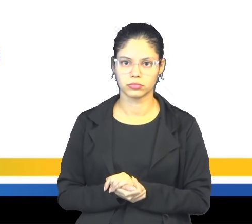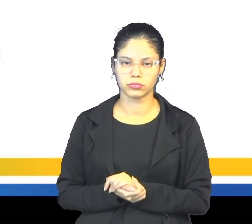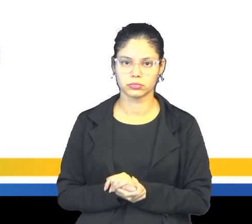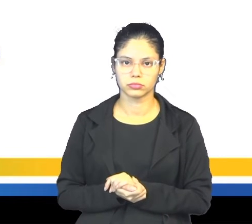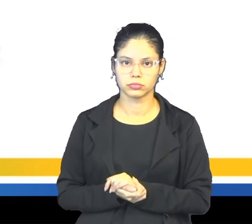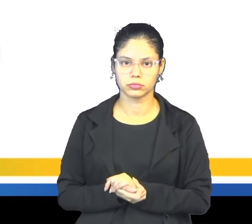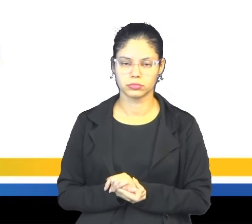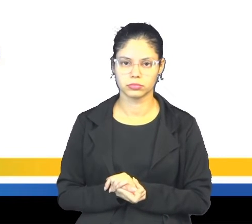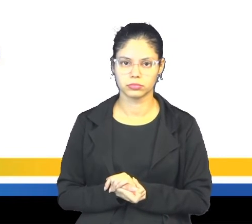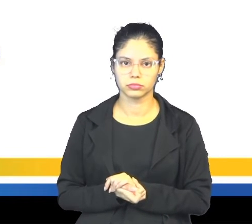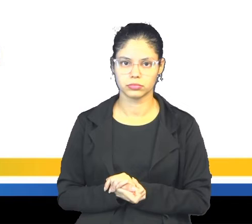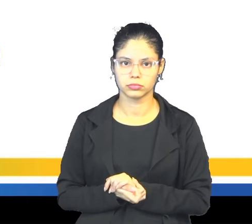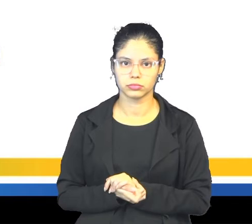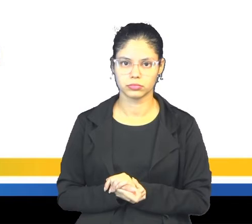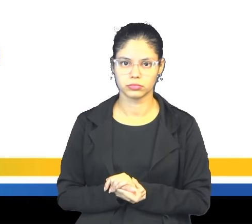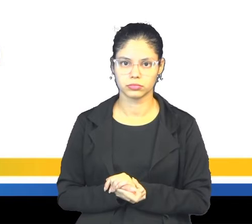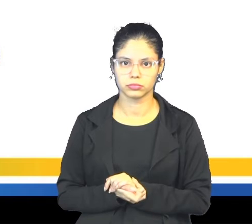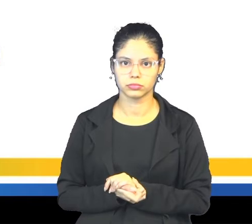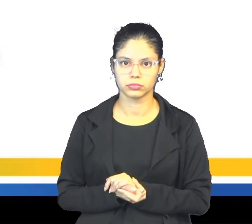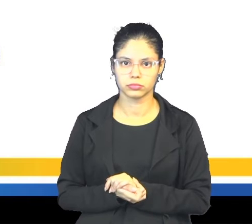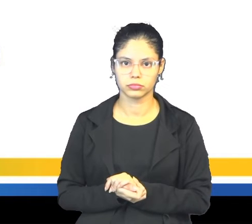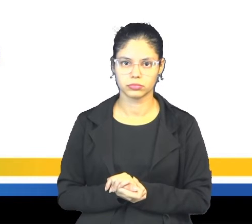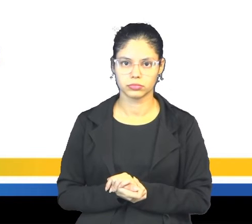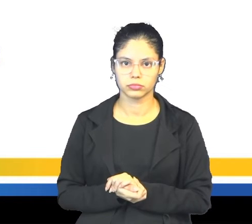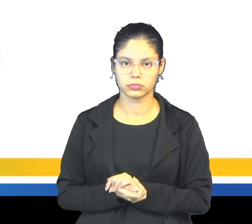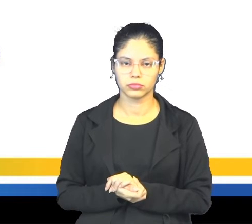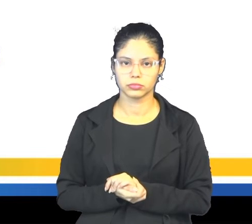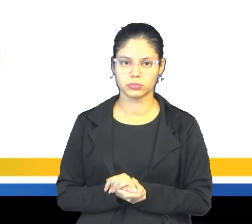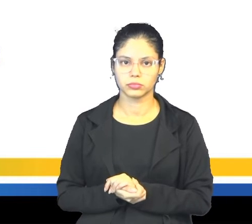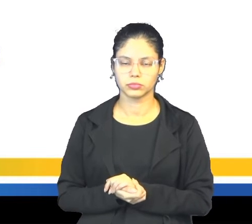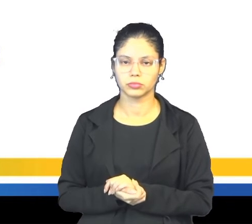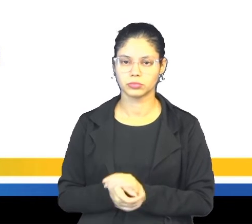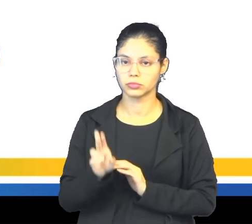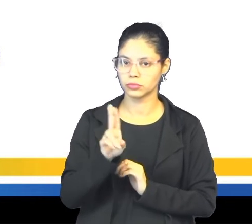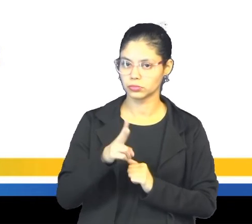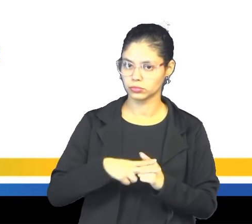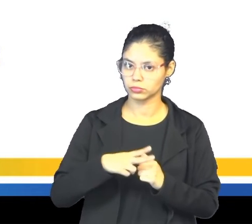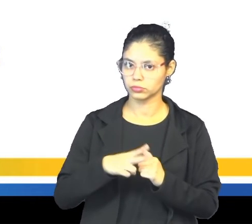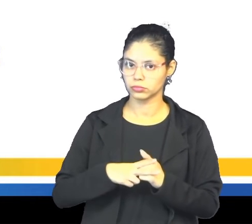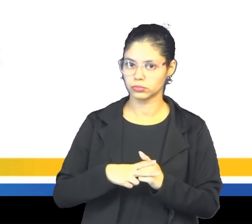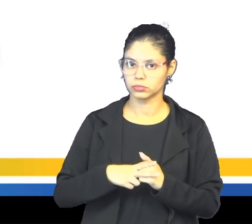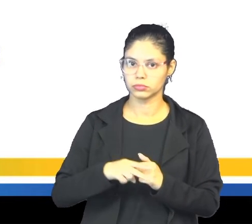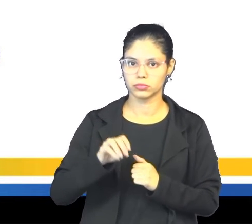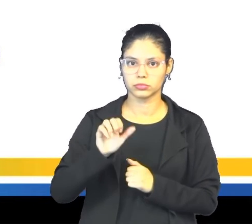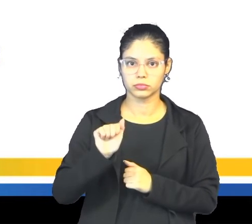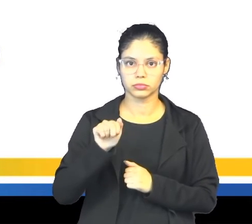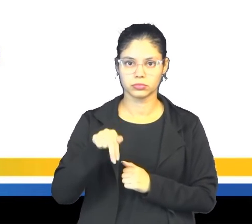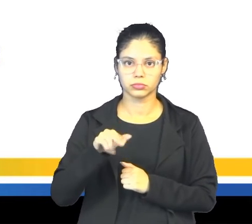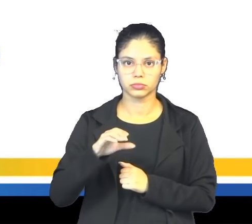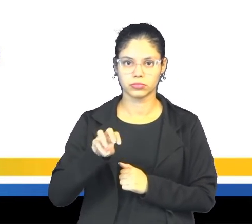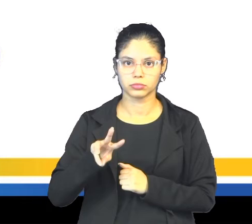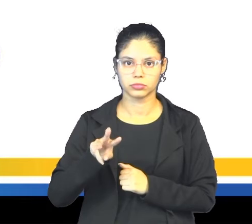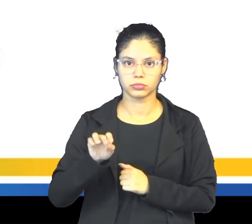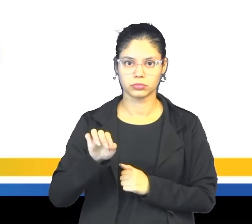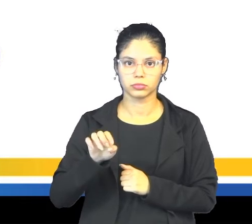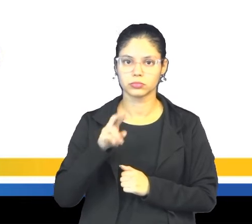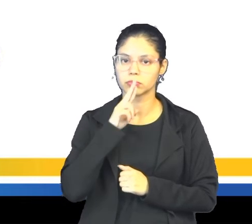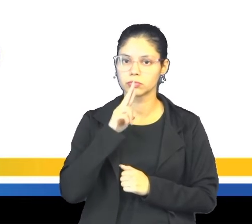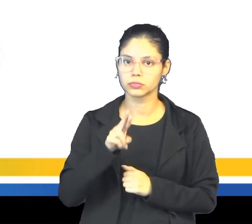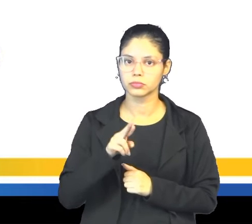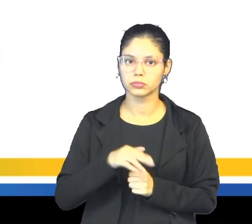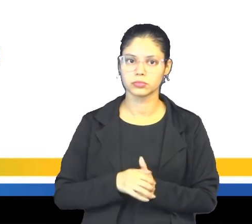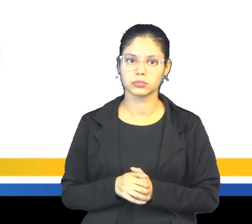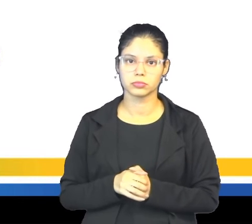the exercise, o exercício. E o verbo que você vai utilizar é o answer, que é responder, ok? E